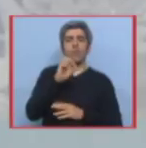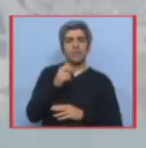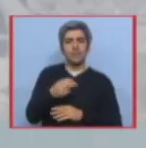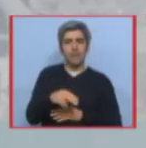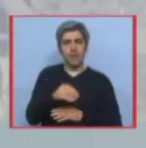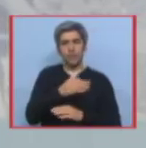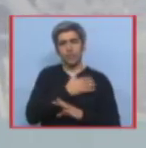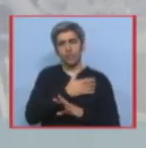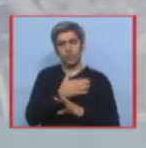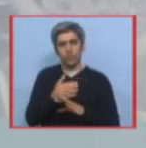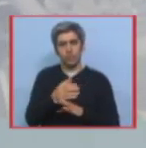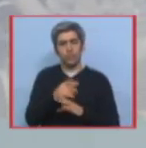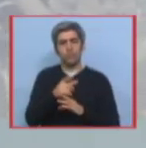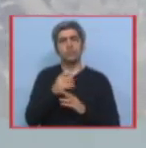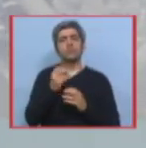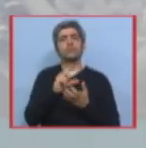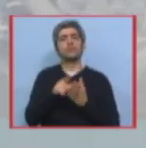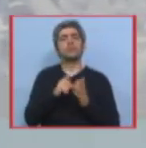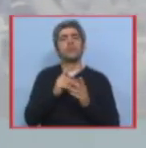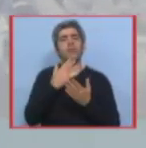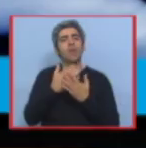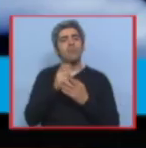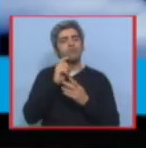foram consolidando essa saudação?